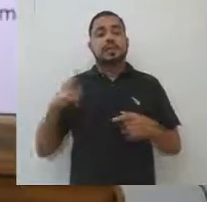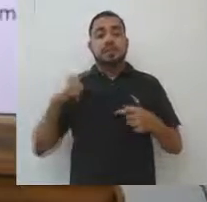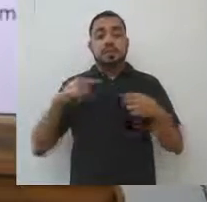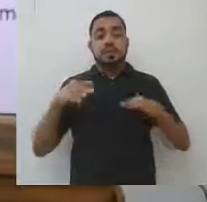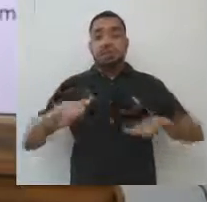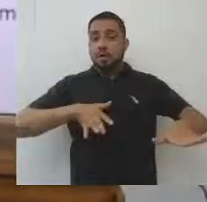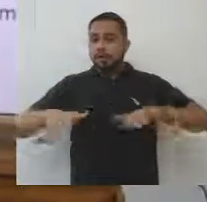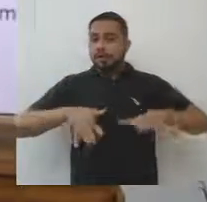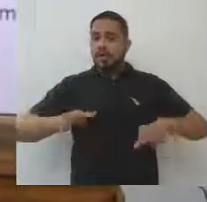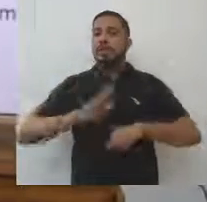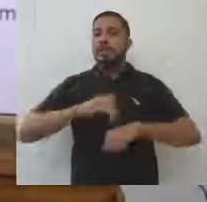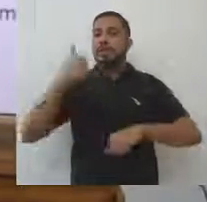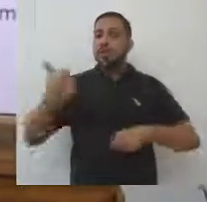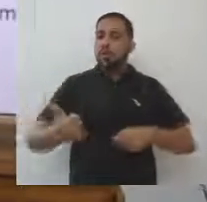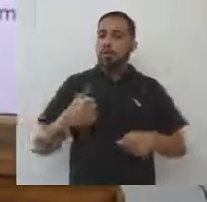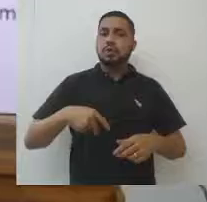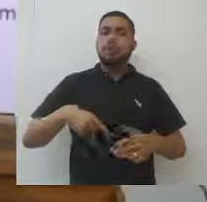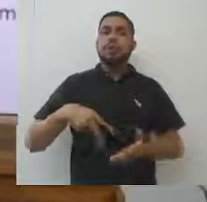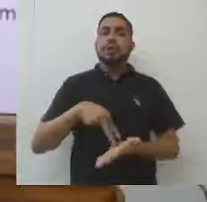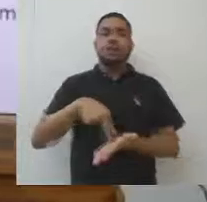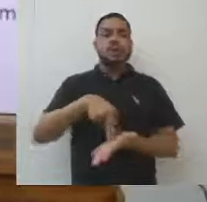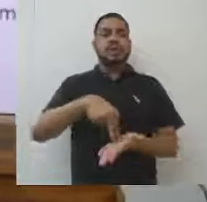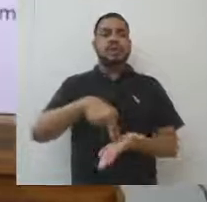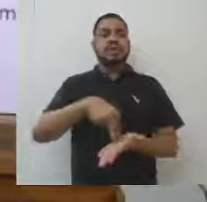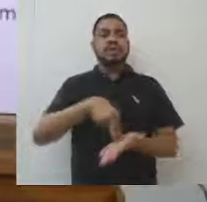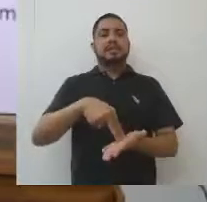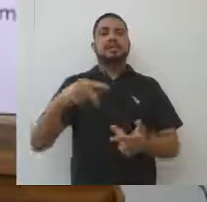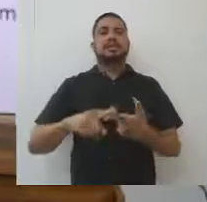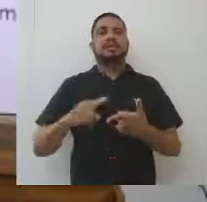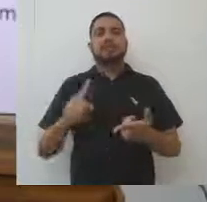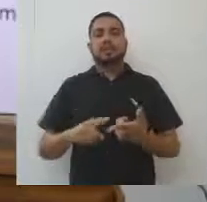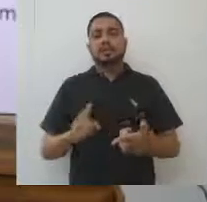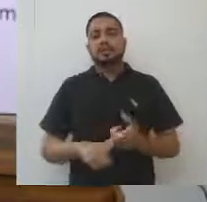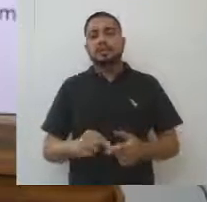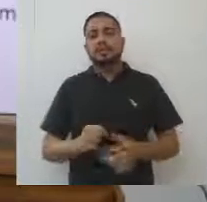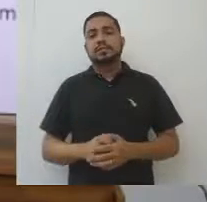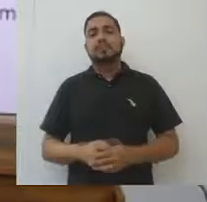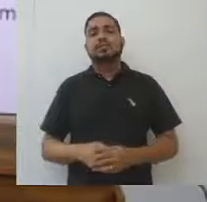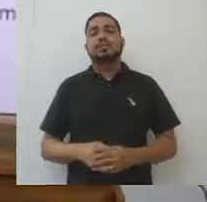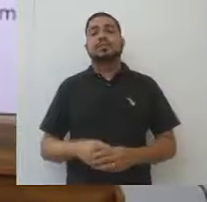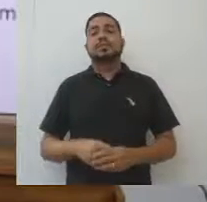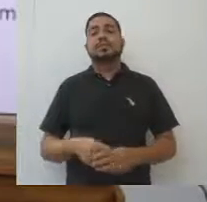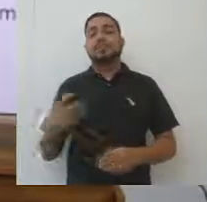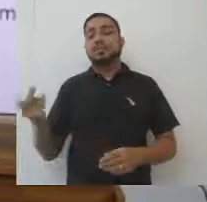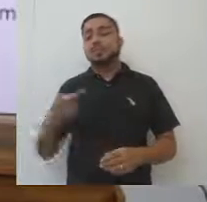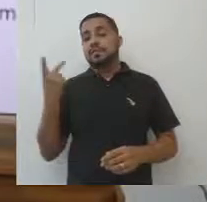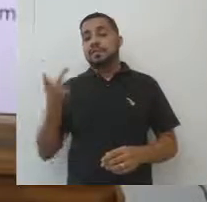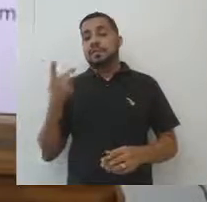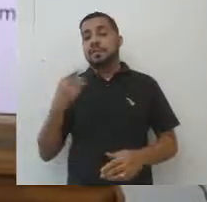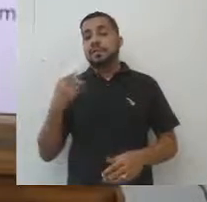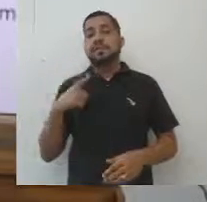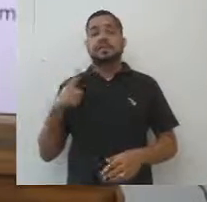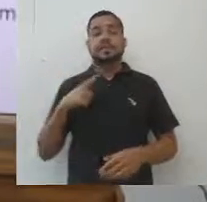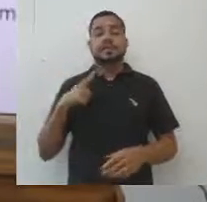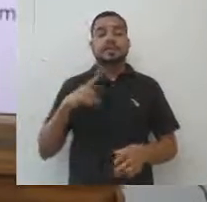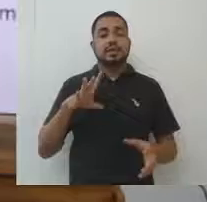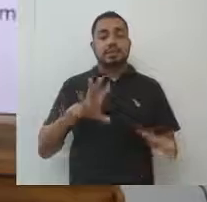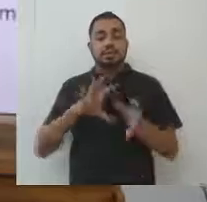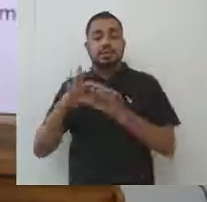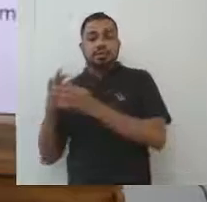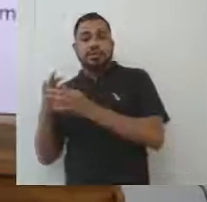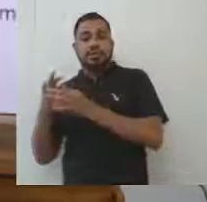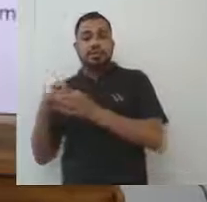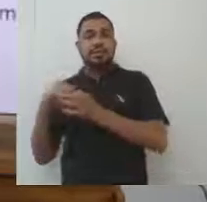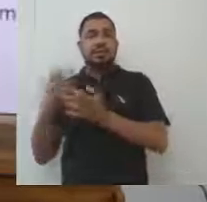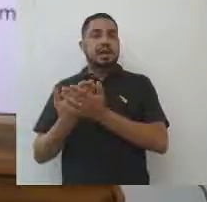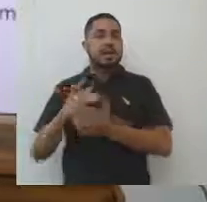motora, que melhora a agilidade, o equilíbrio. E falando de coordenação motora, já puxando a gente para a próxima aula